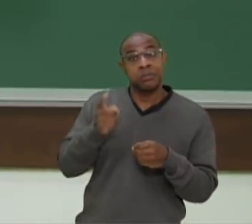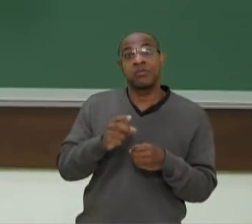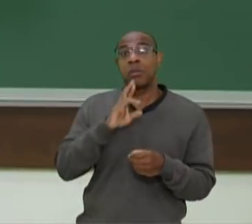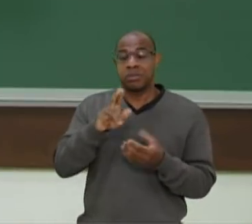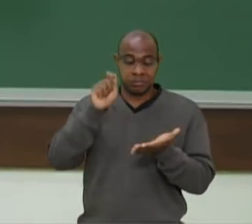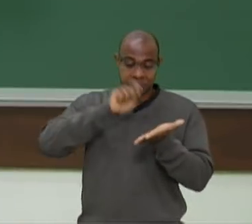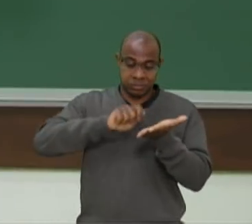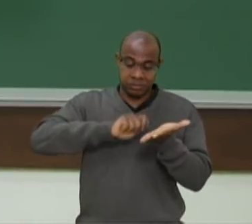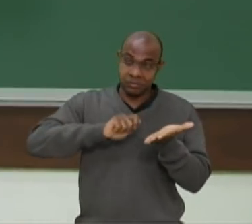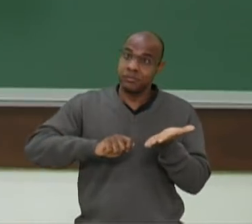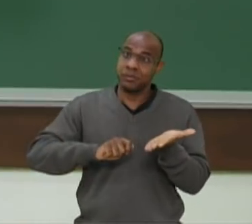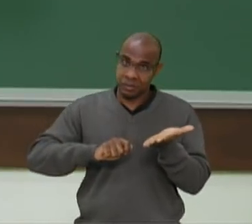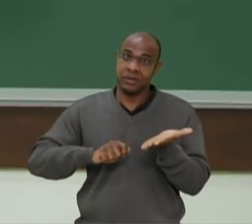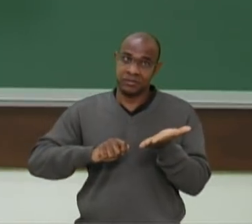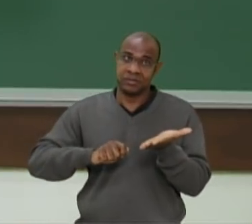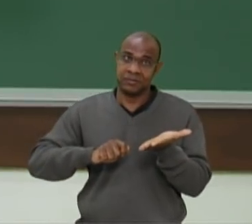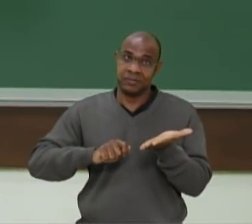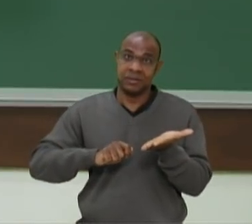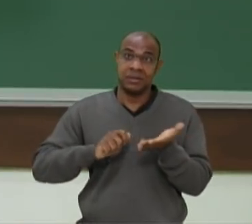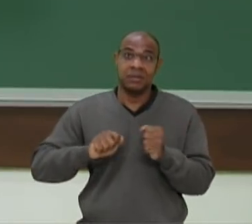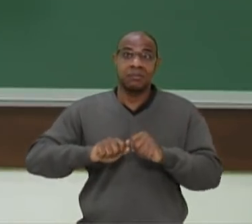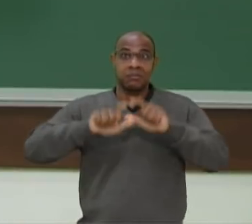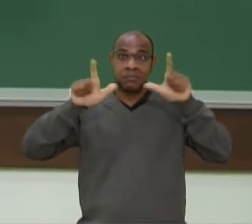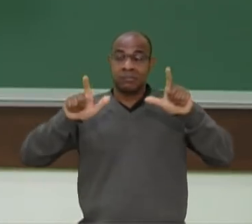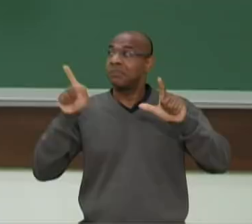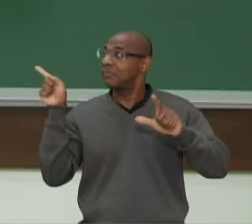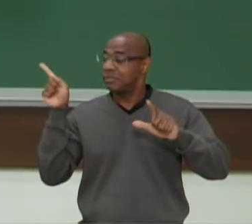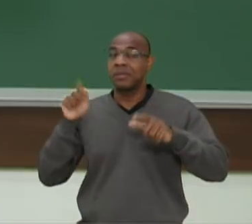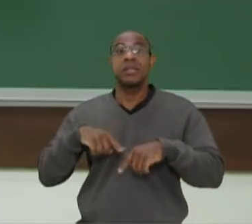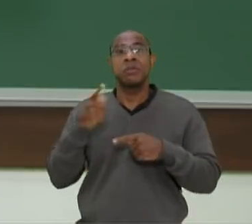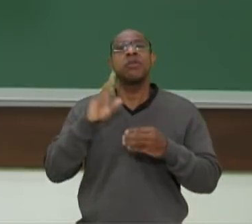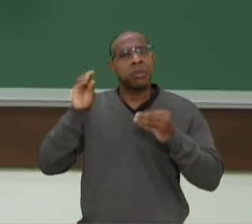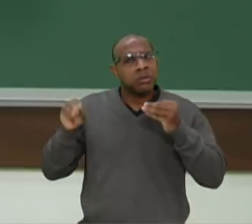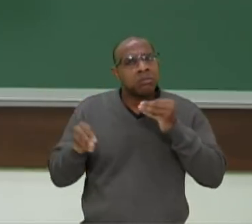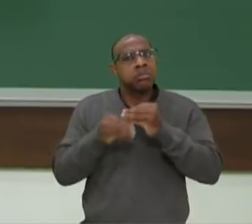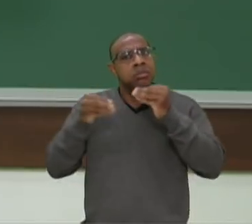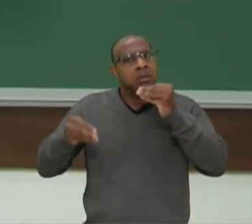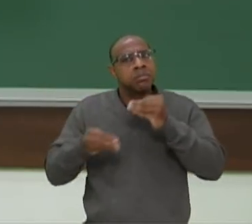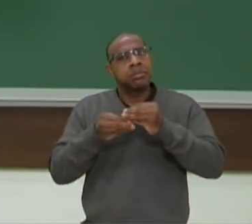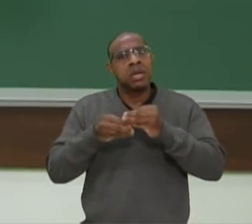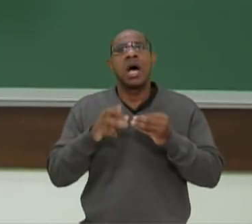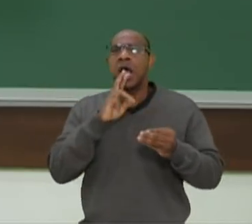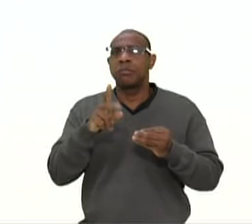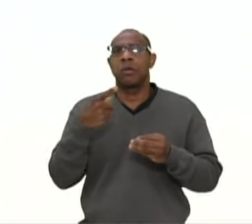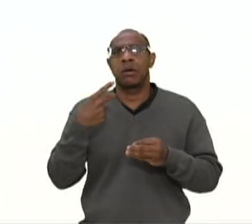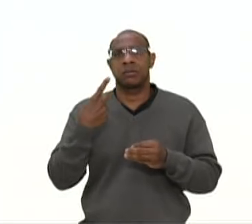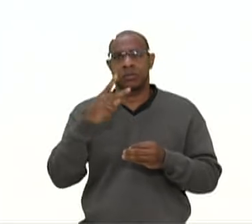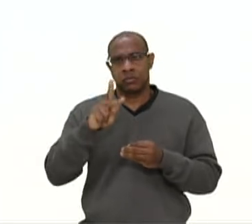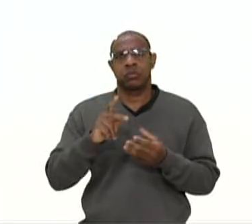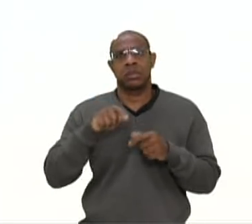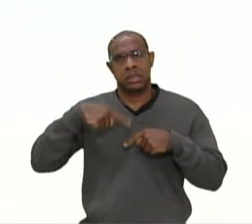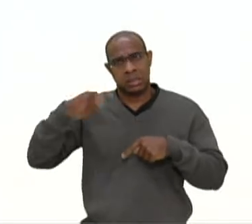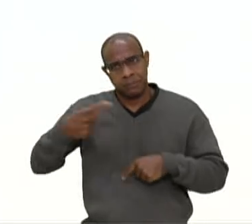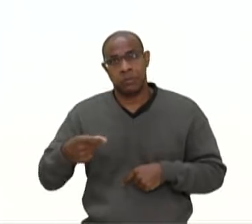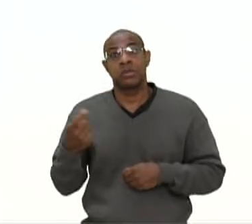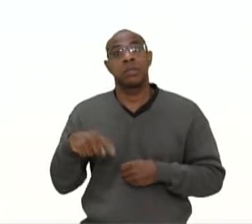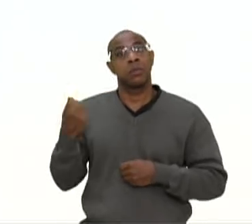resposta da professora na telinha e você pode acrescentar a sua resposta. Já